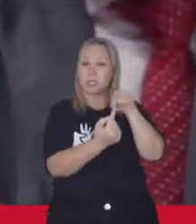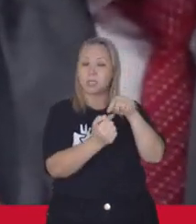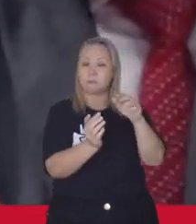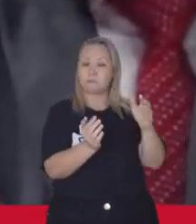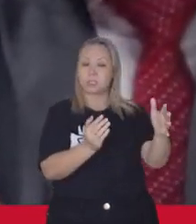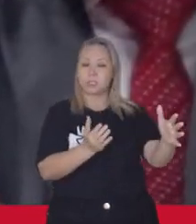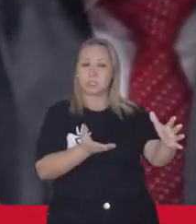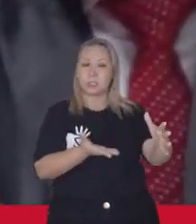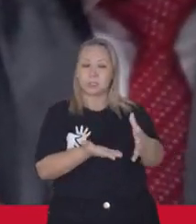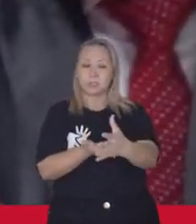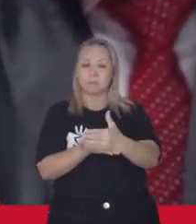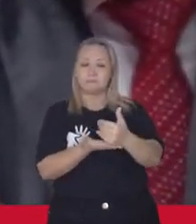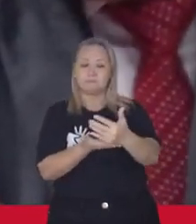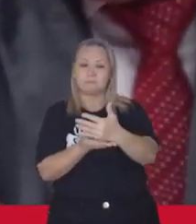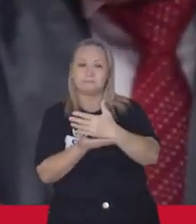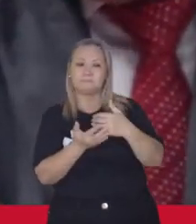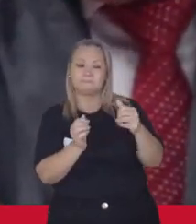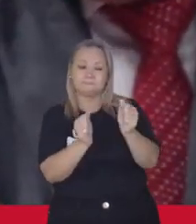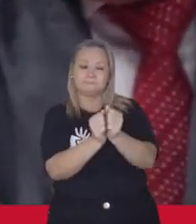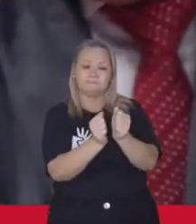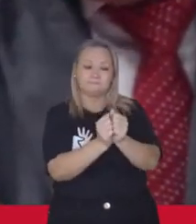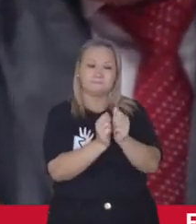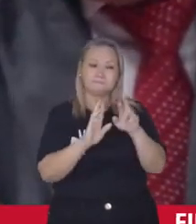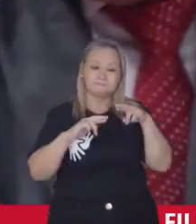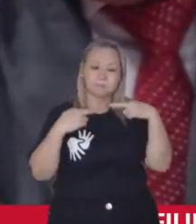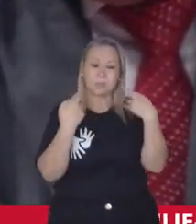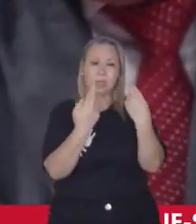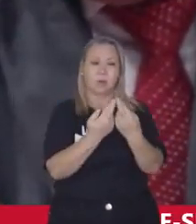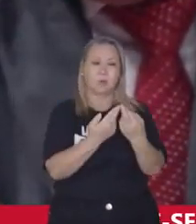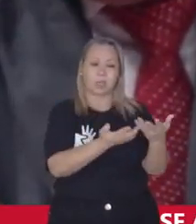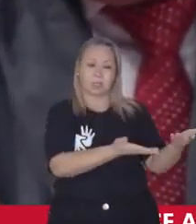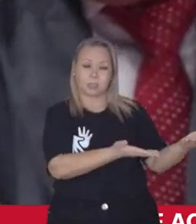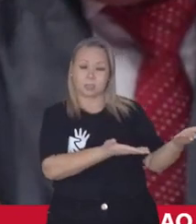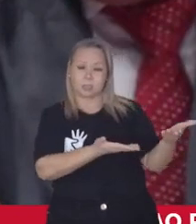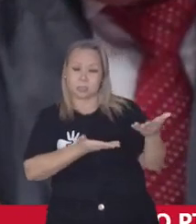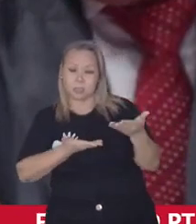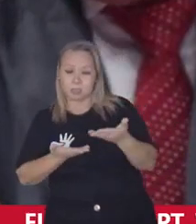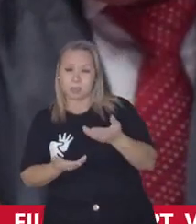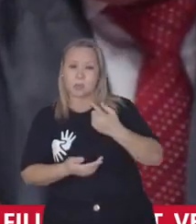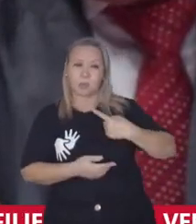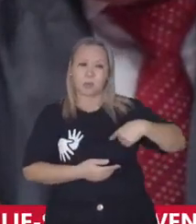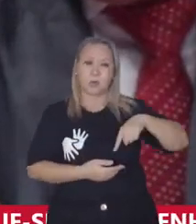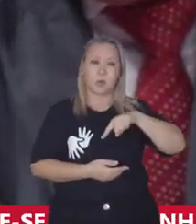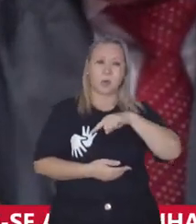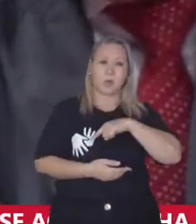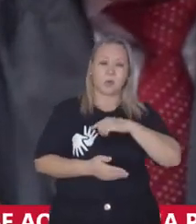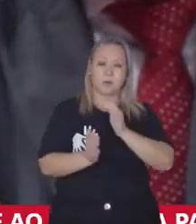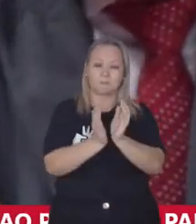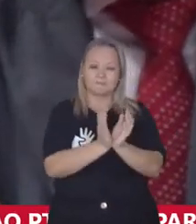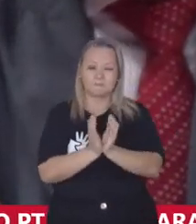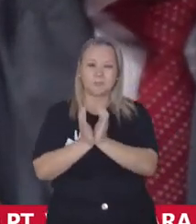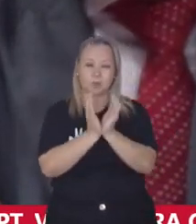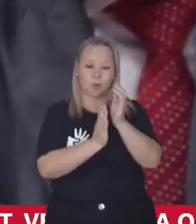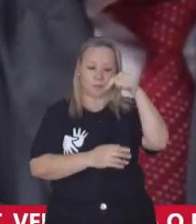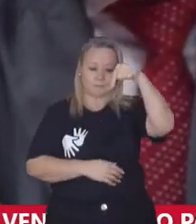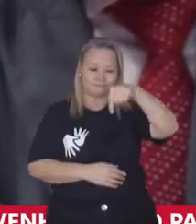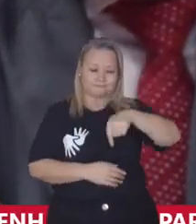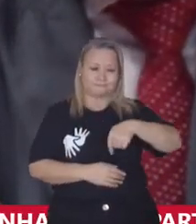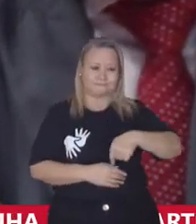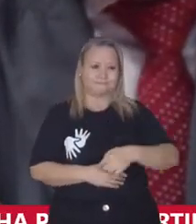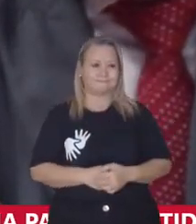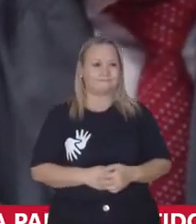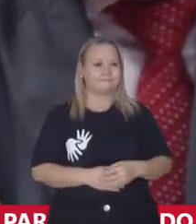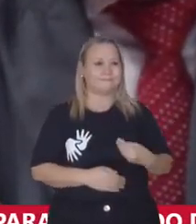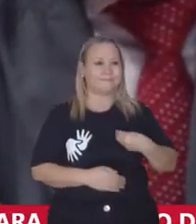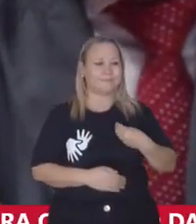juntar, de trazer todos o nosso time para cá, para a